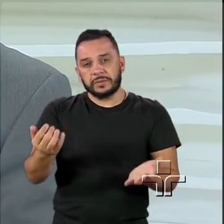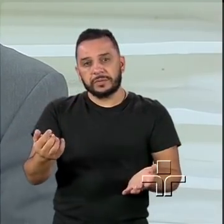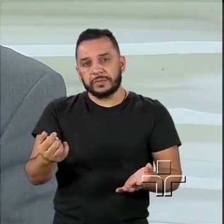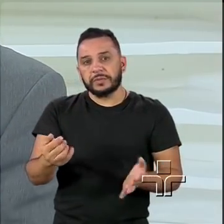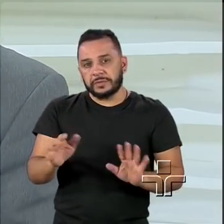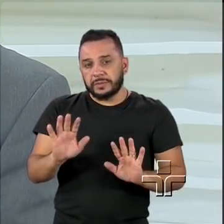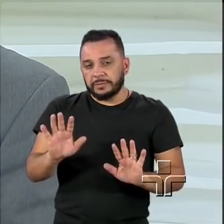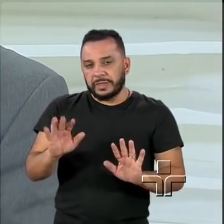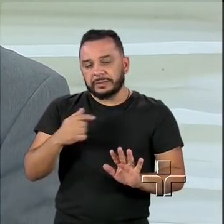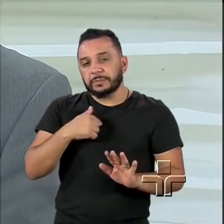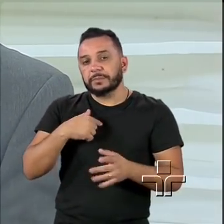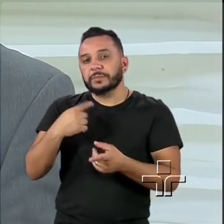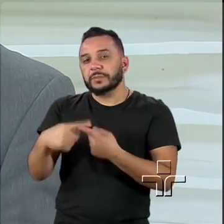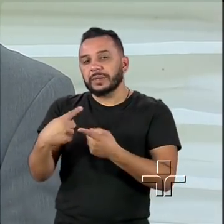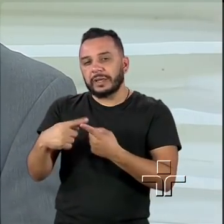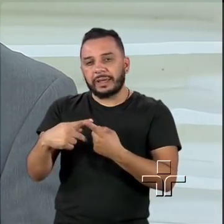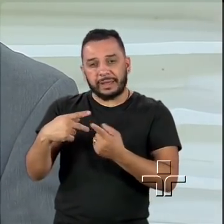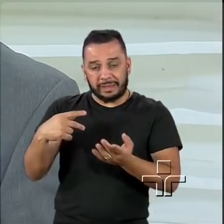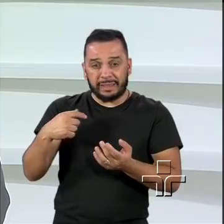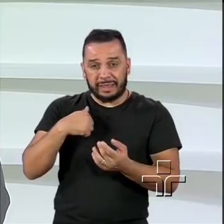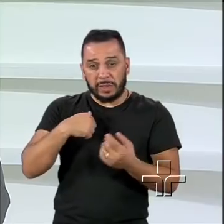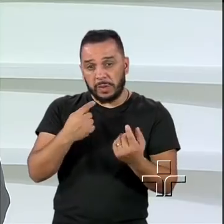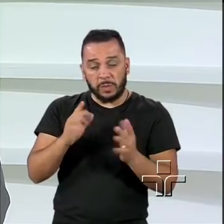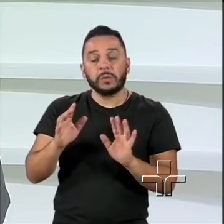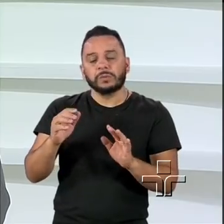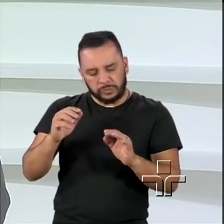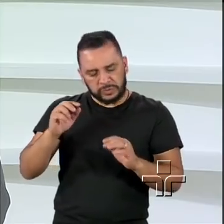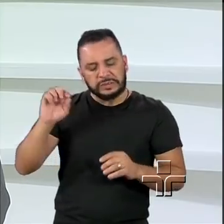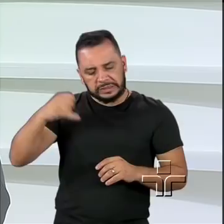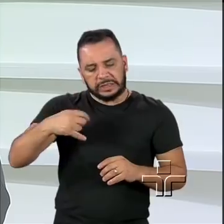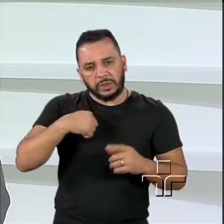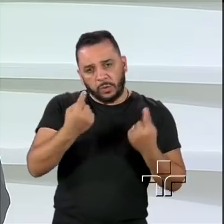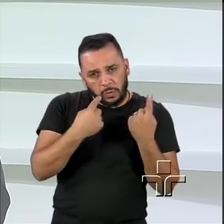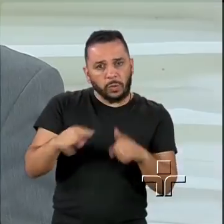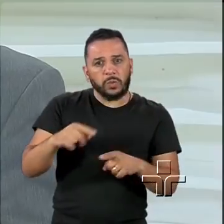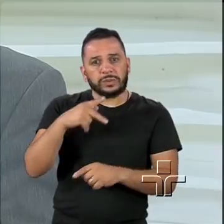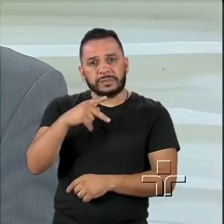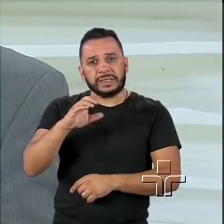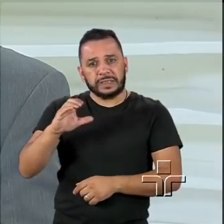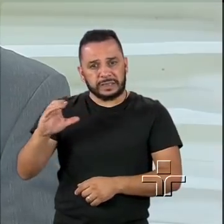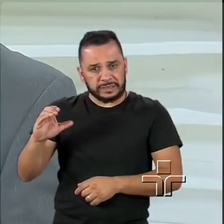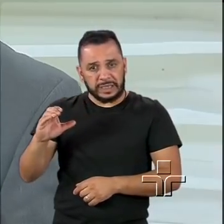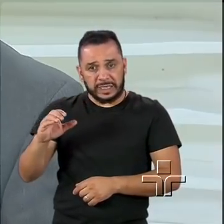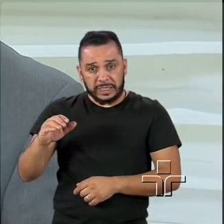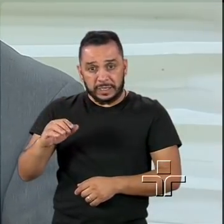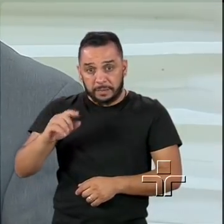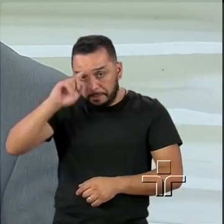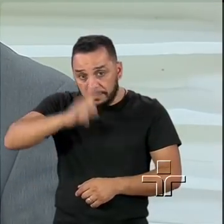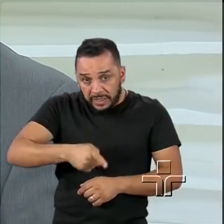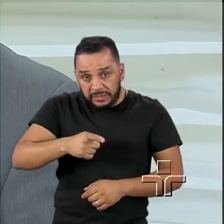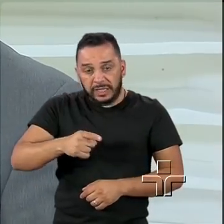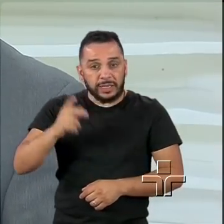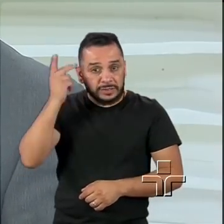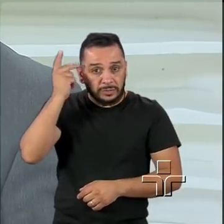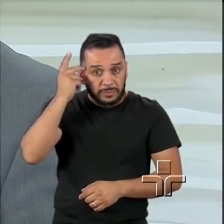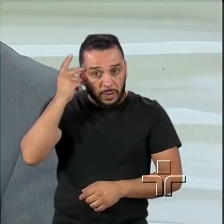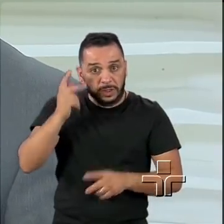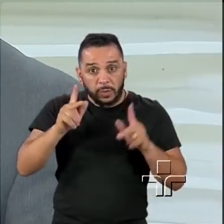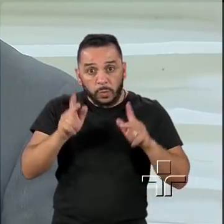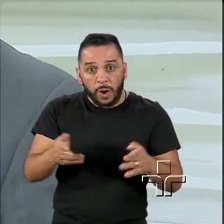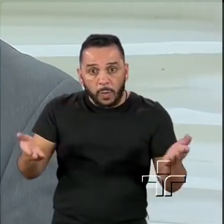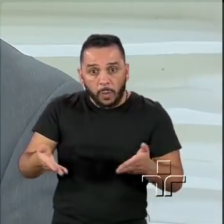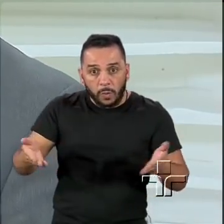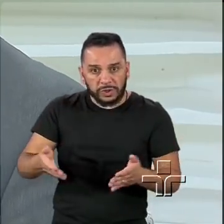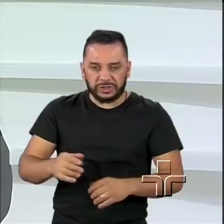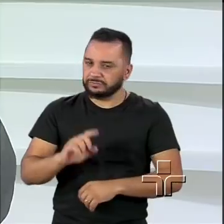aqui. Mas nós vamos fazer um grande enfrentamento. O PCC, no nosso governo, não vai mandar na segurança pública, conforme aparentemente manda o